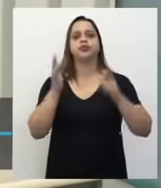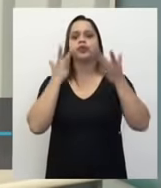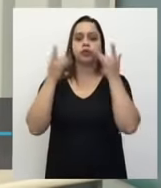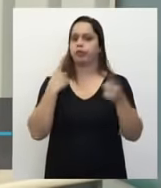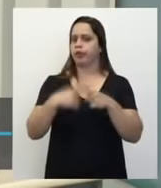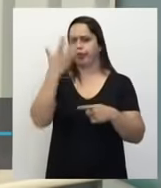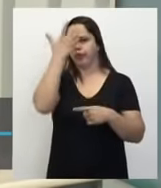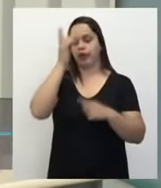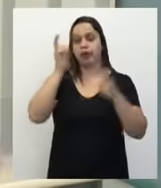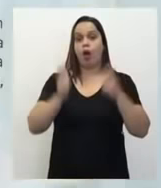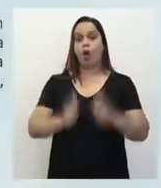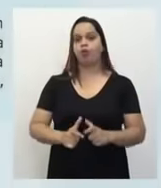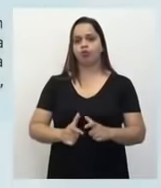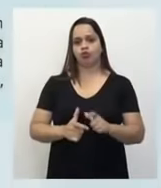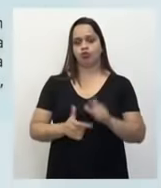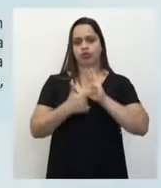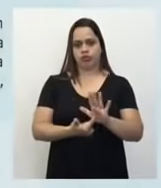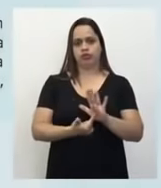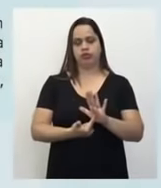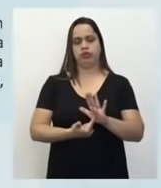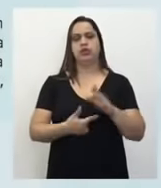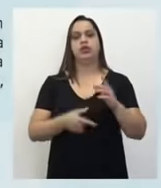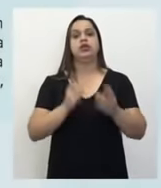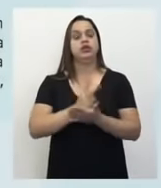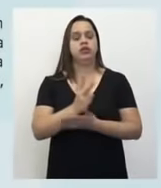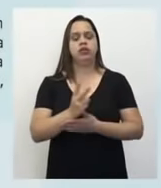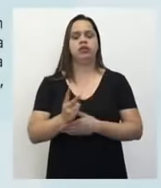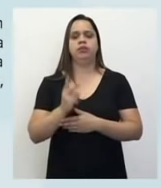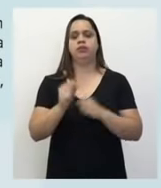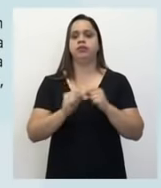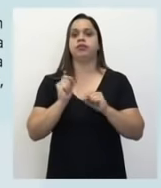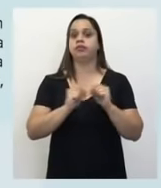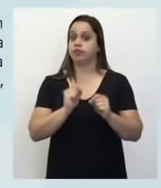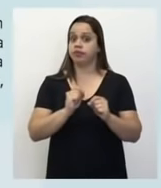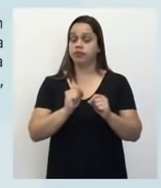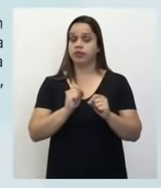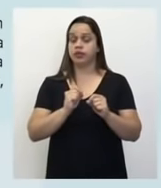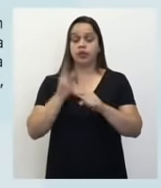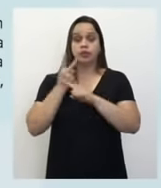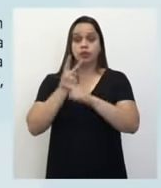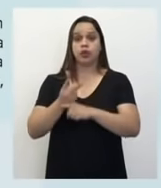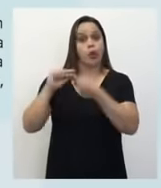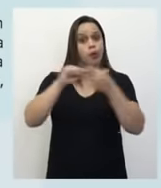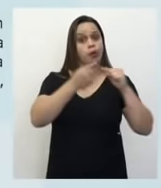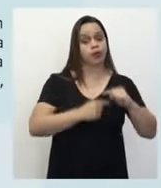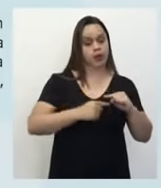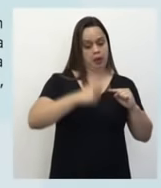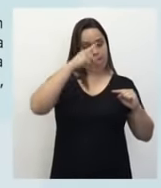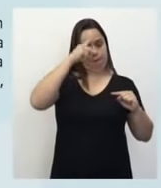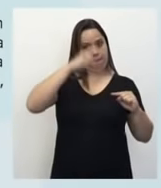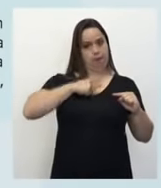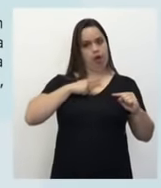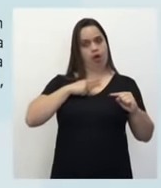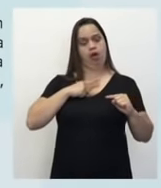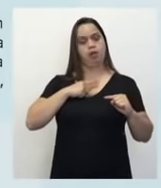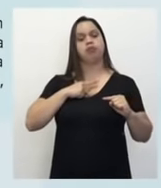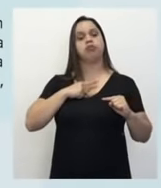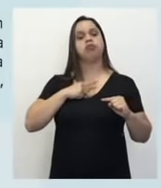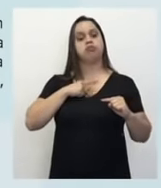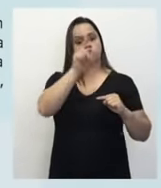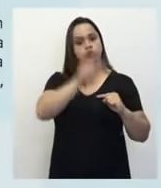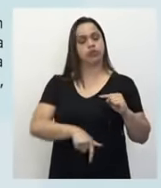Então, está sempre buscando o elo entre si, você e o personagem, com a maior veracidade possível, representando